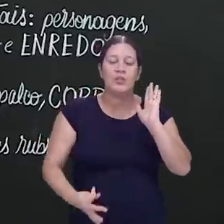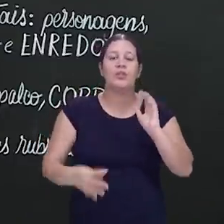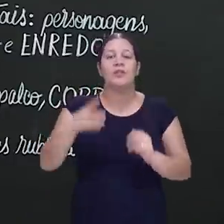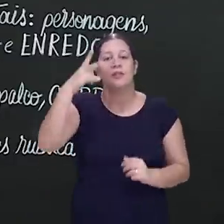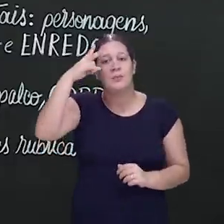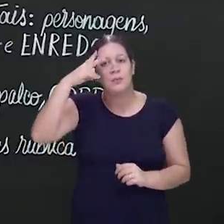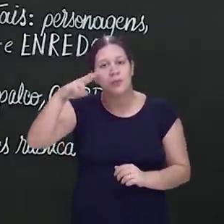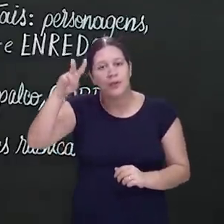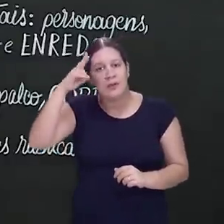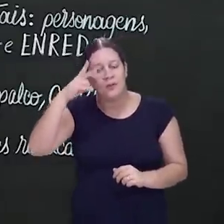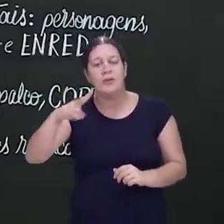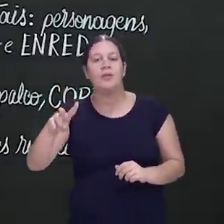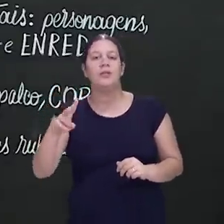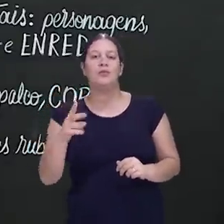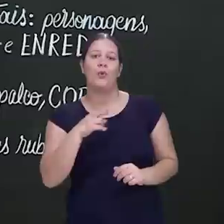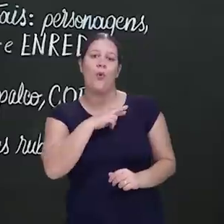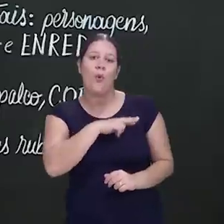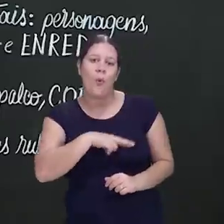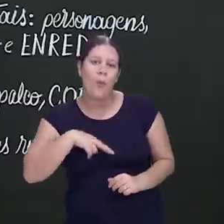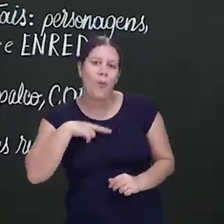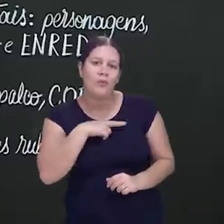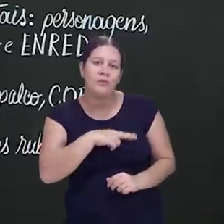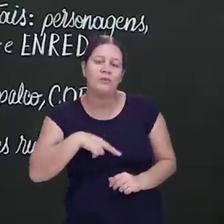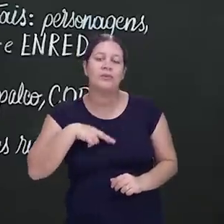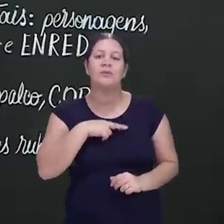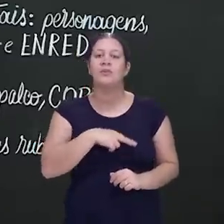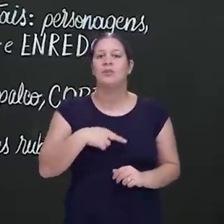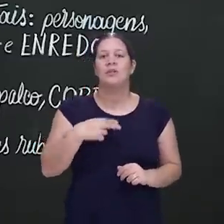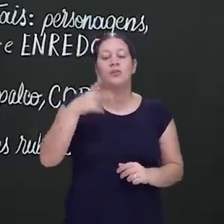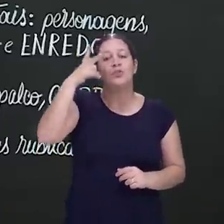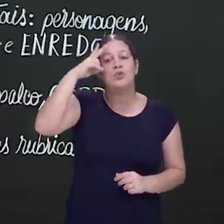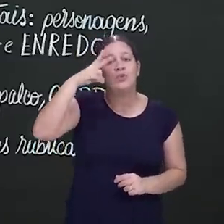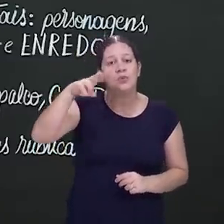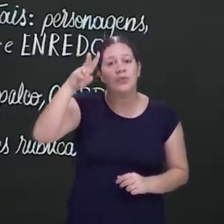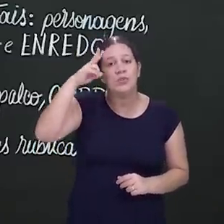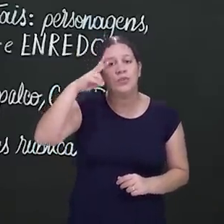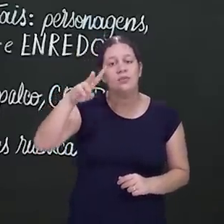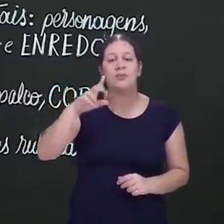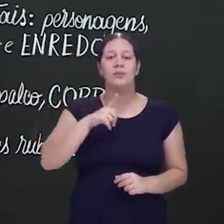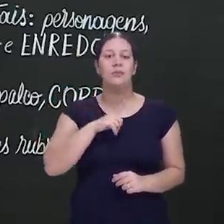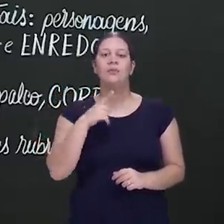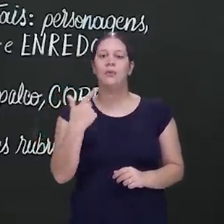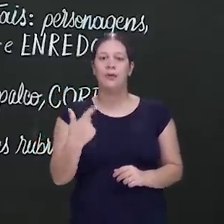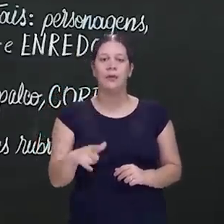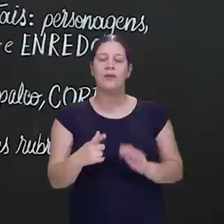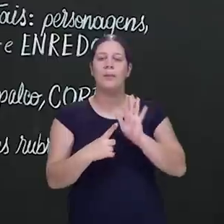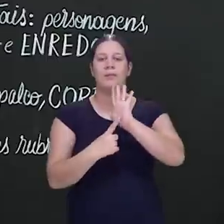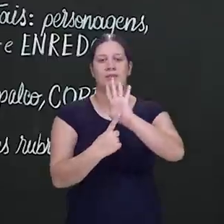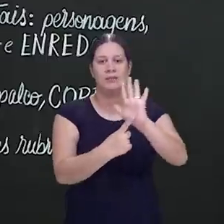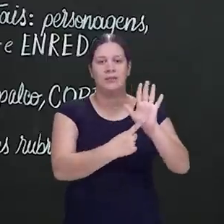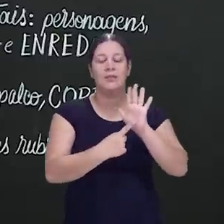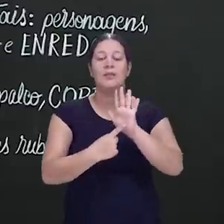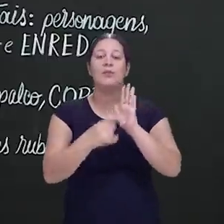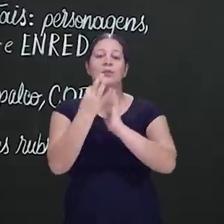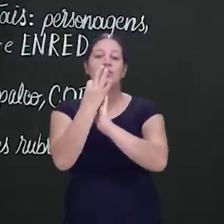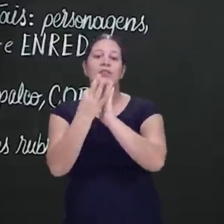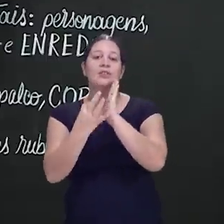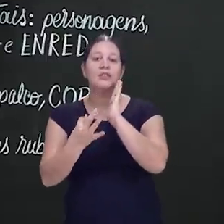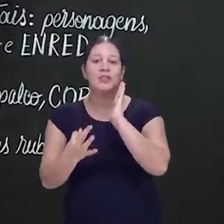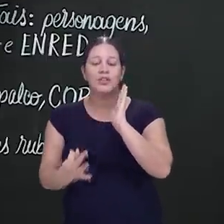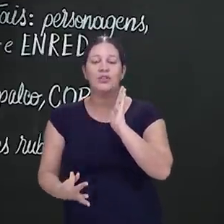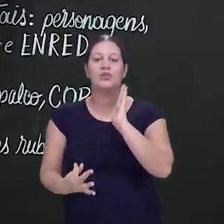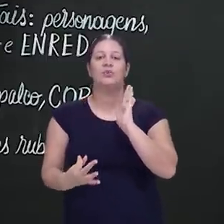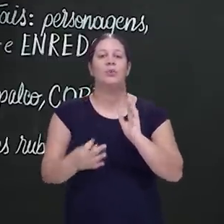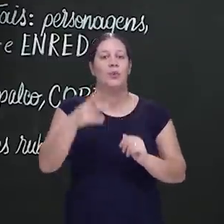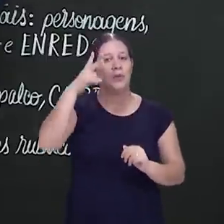o conto, a crônica, o romance, que são gêneros mais voltados para a contação de uma história sem representação. O texto dramático ele é feito para